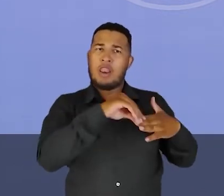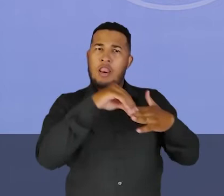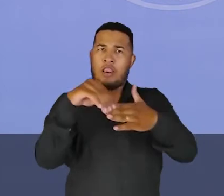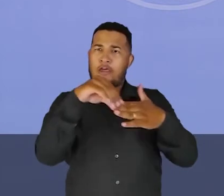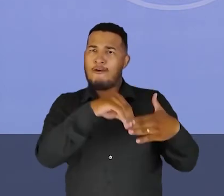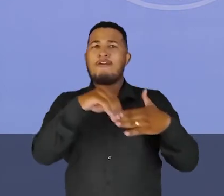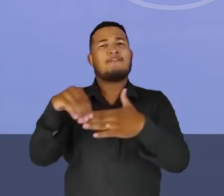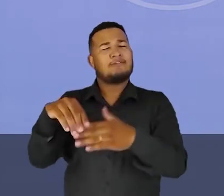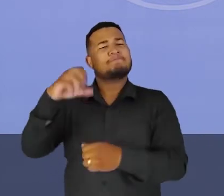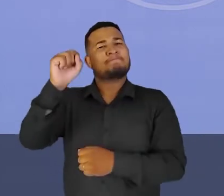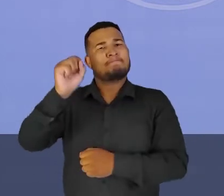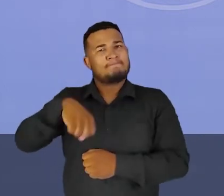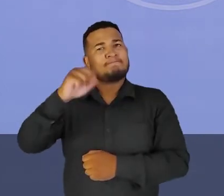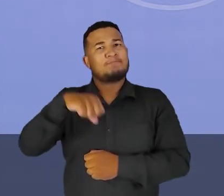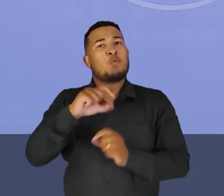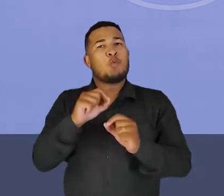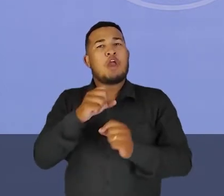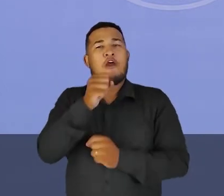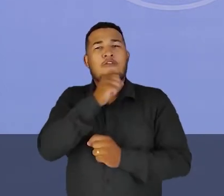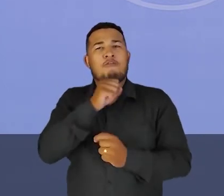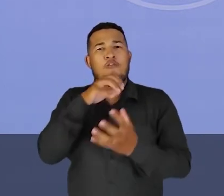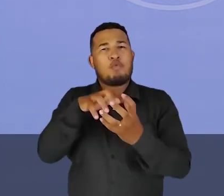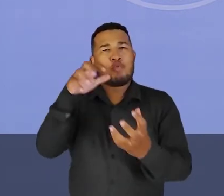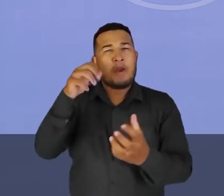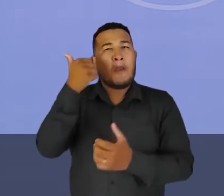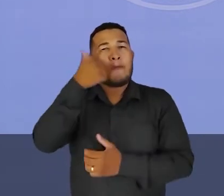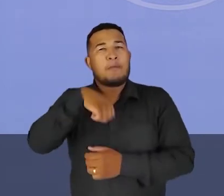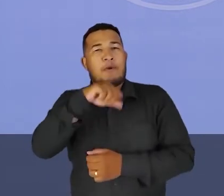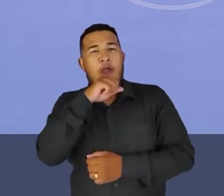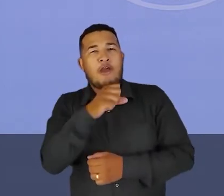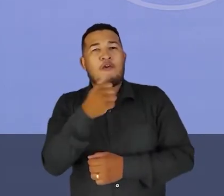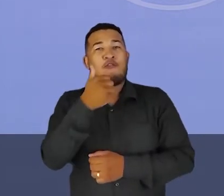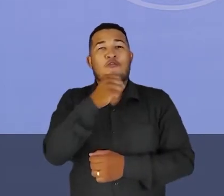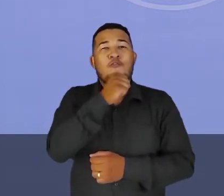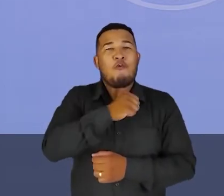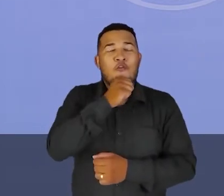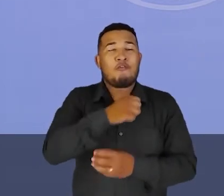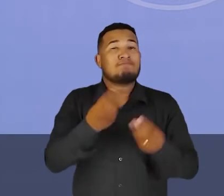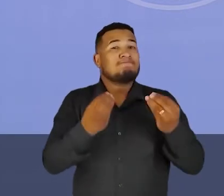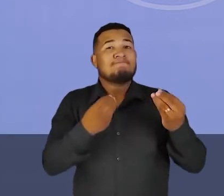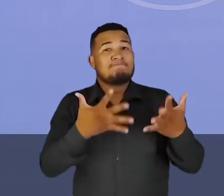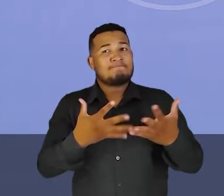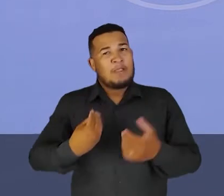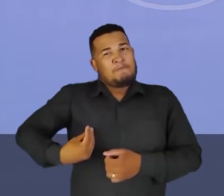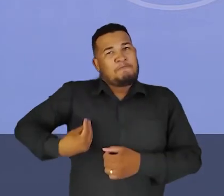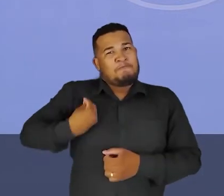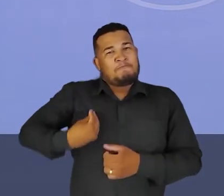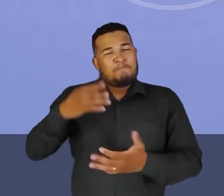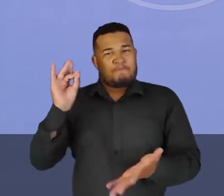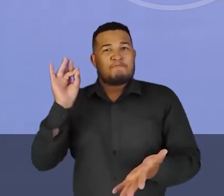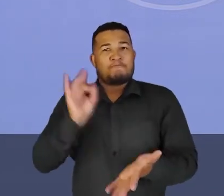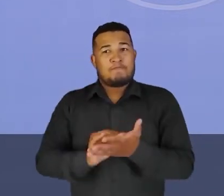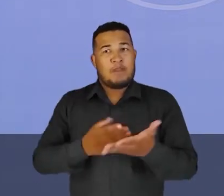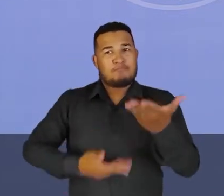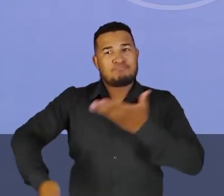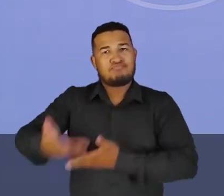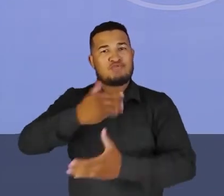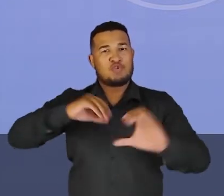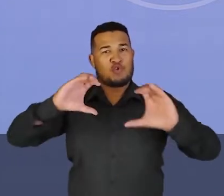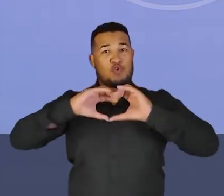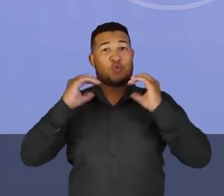está levando a mãe, a avó para participar da